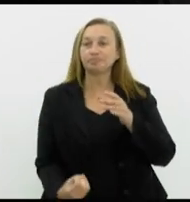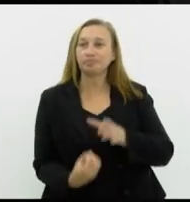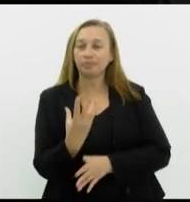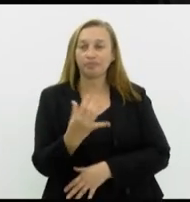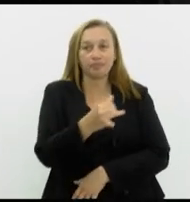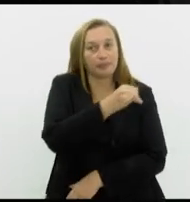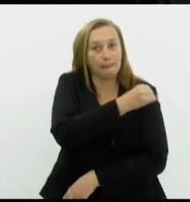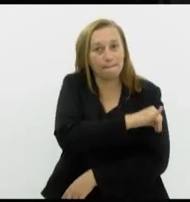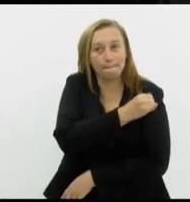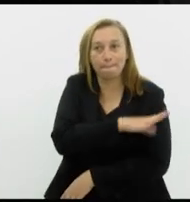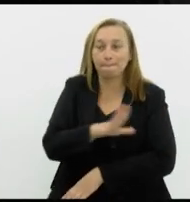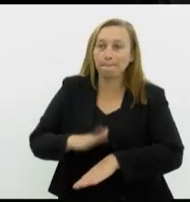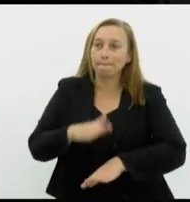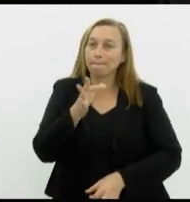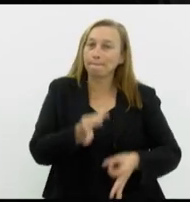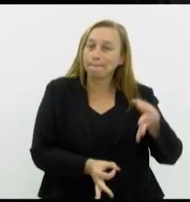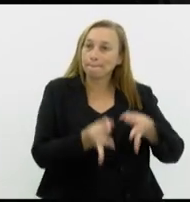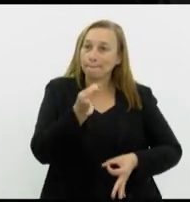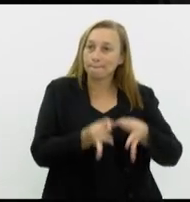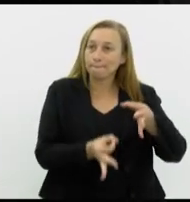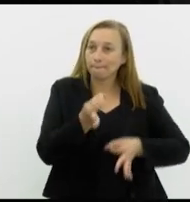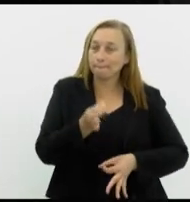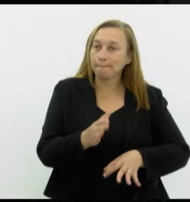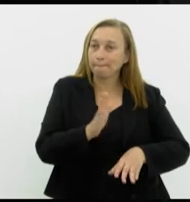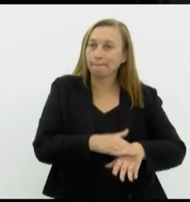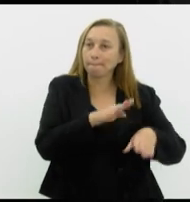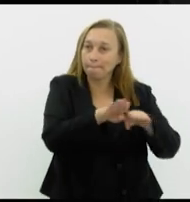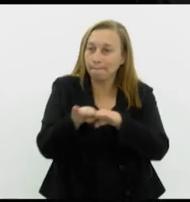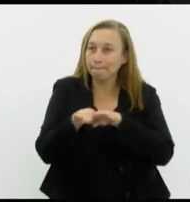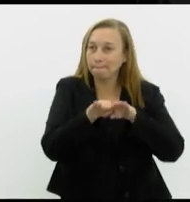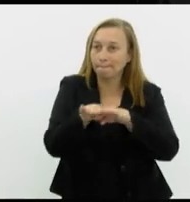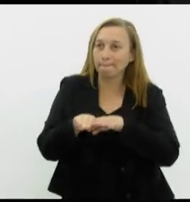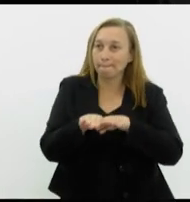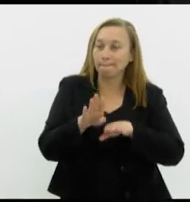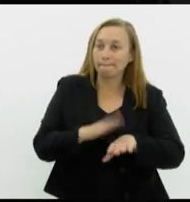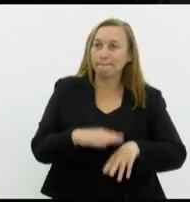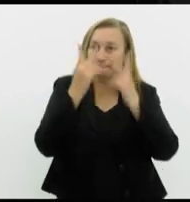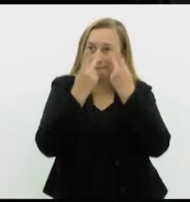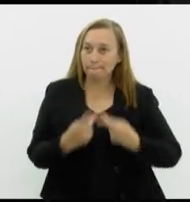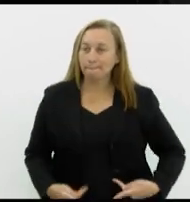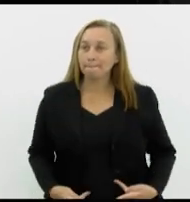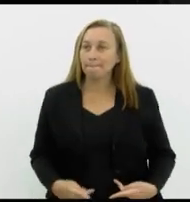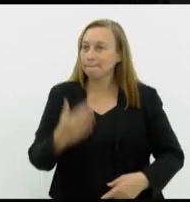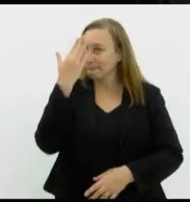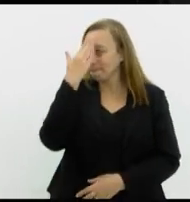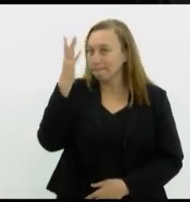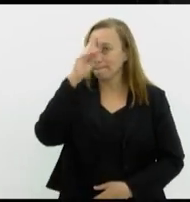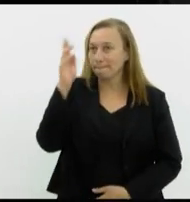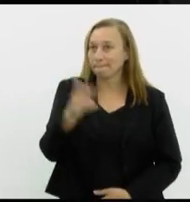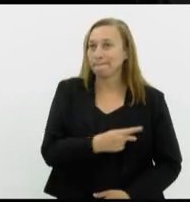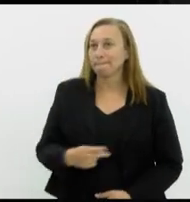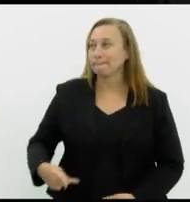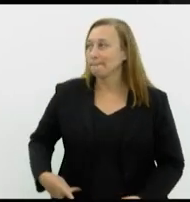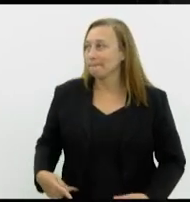de Janeiro mais justo, mais igualitário e mais humano. Obrigada, presidenta.